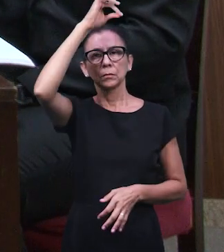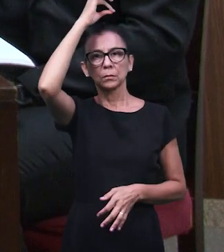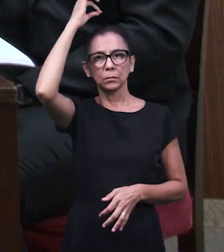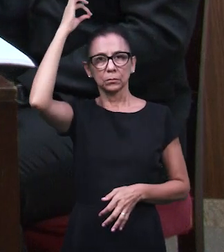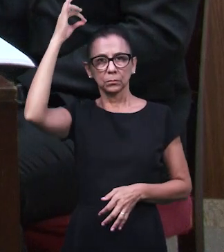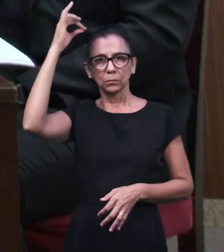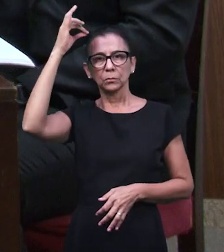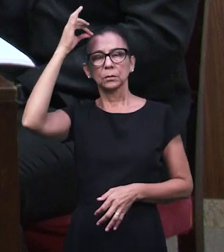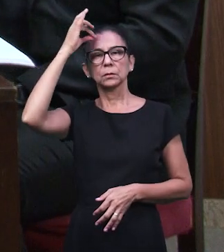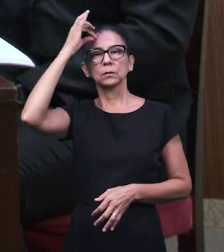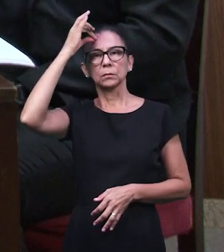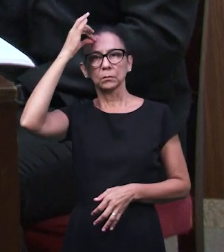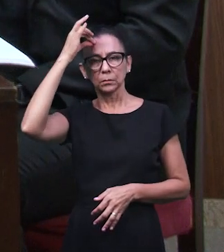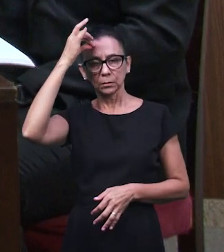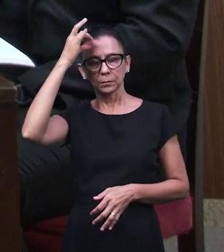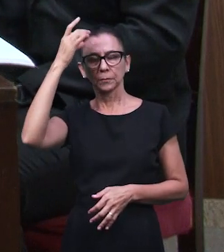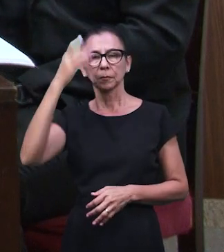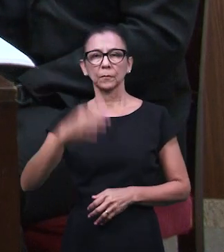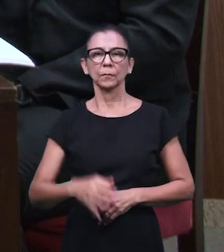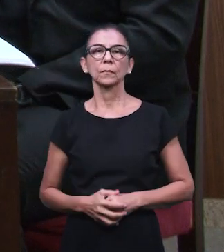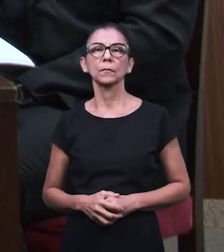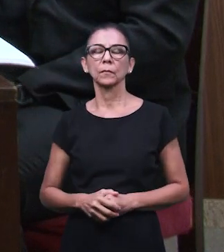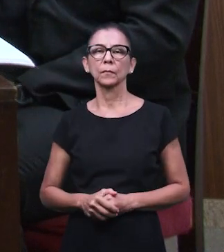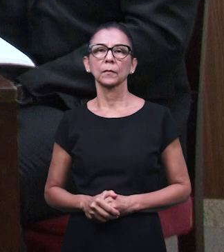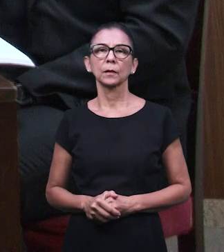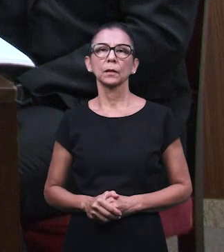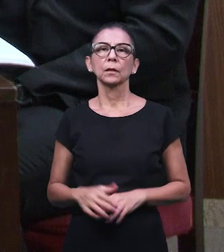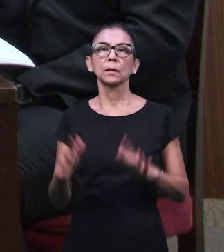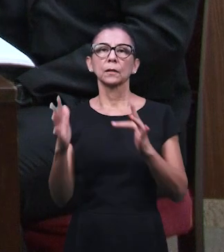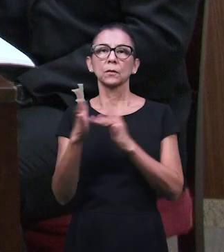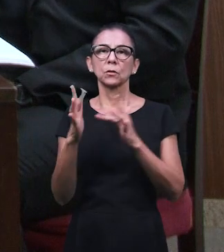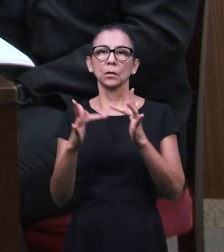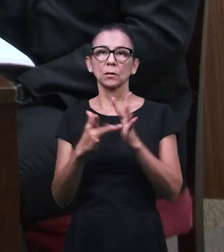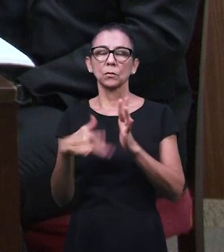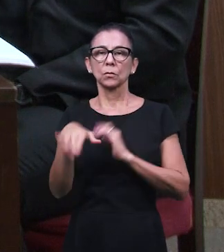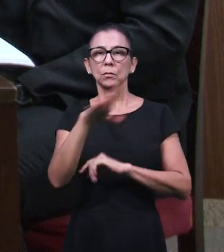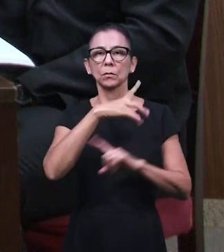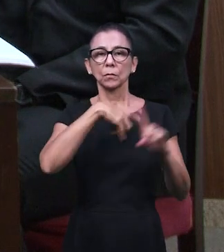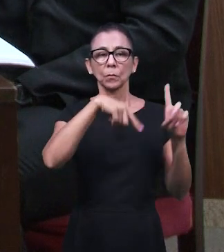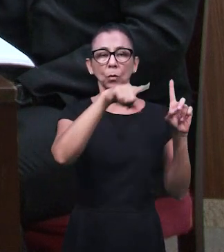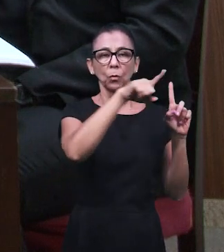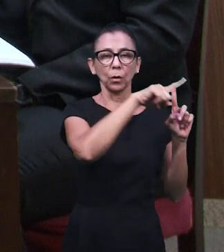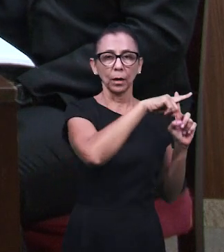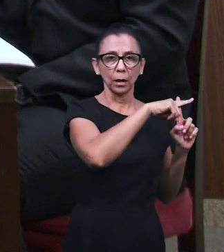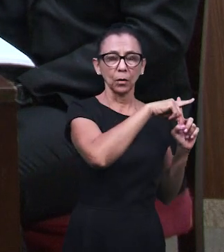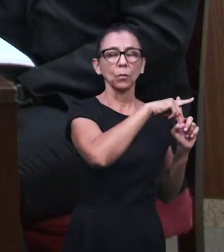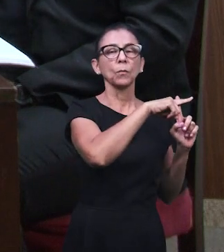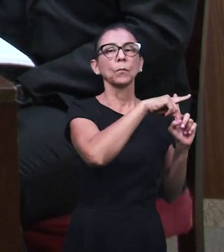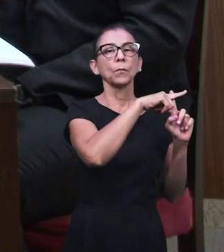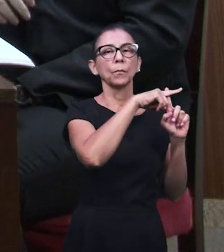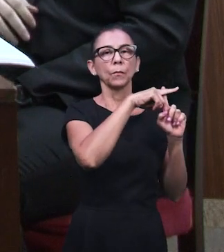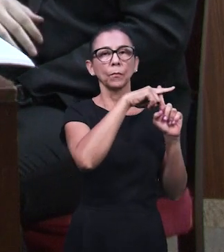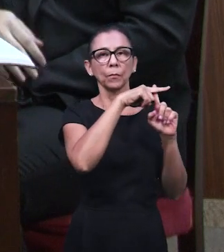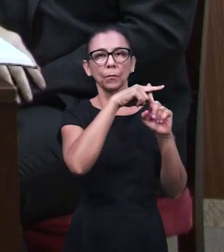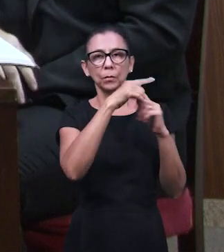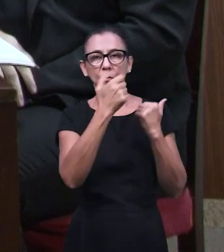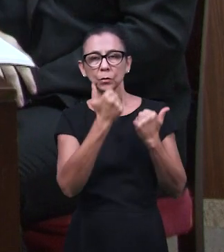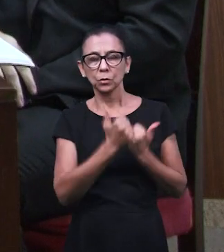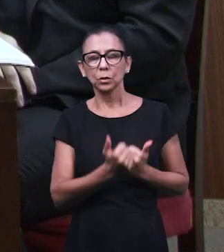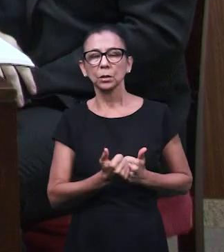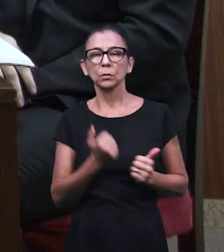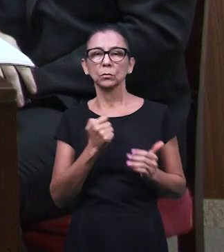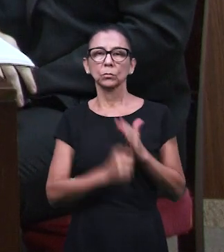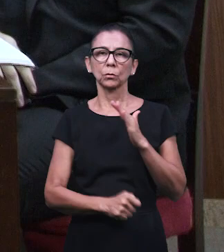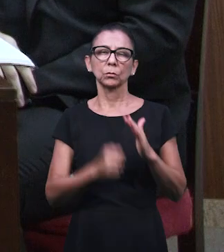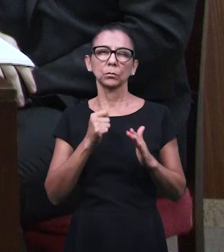nosso lugar, que batalhou as nossas batalhas, que padeceu tudo para a nossa grande vitória. Amém. Glória a